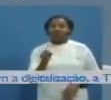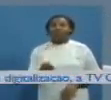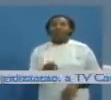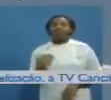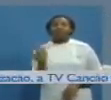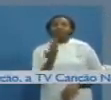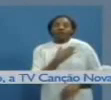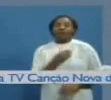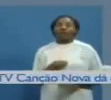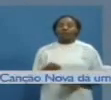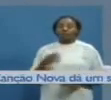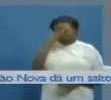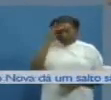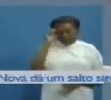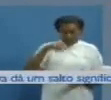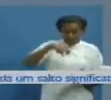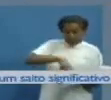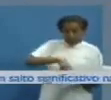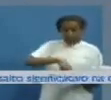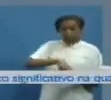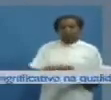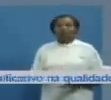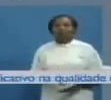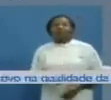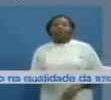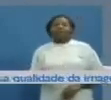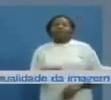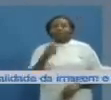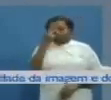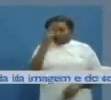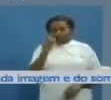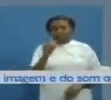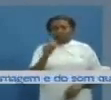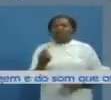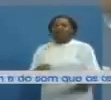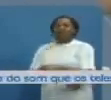família no céu e na terra, para que vos conceda,